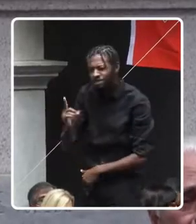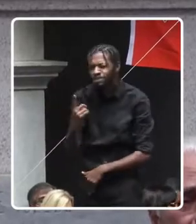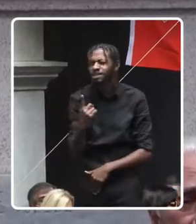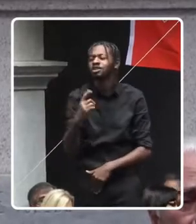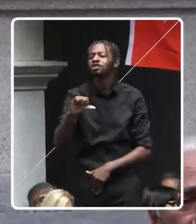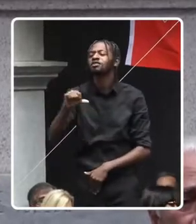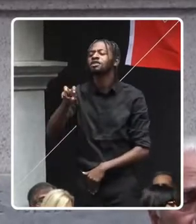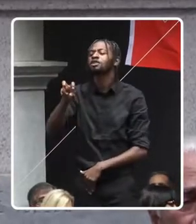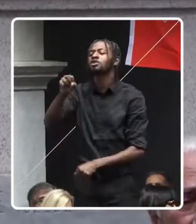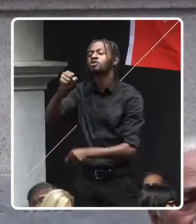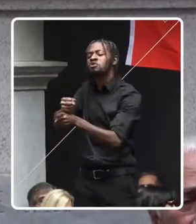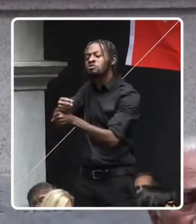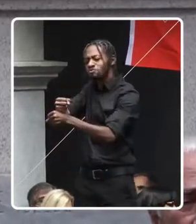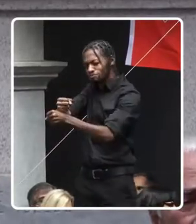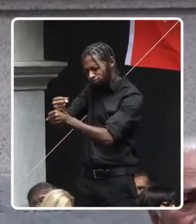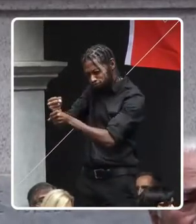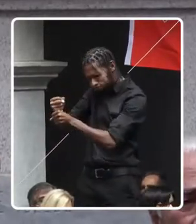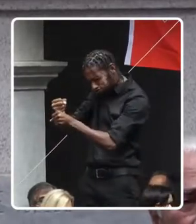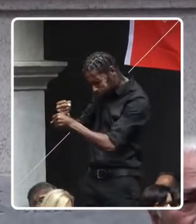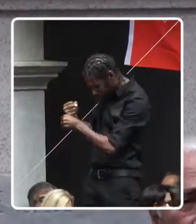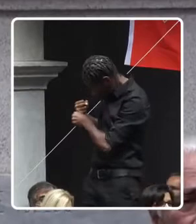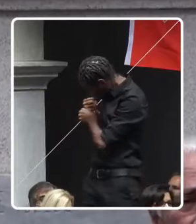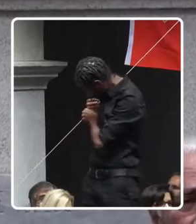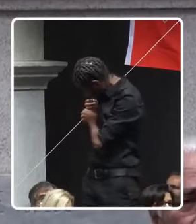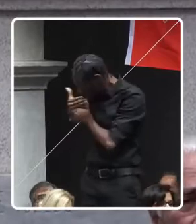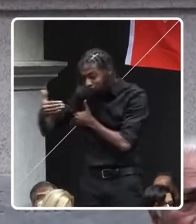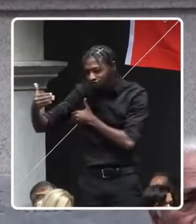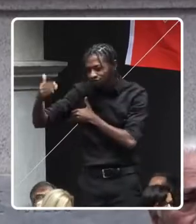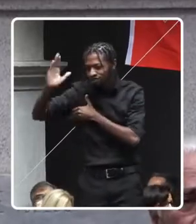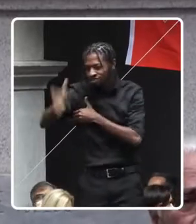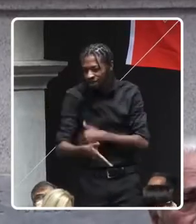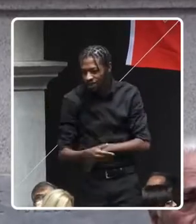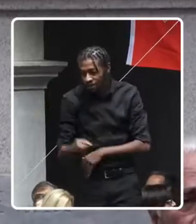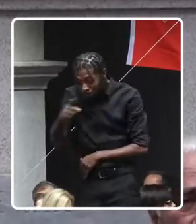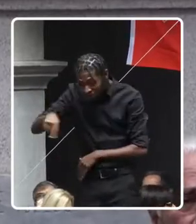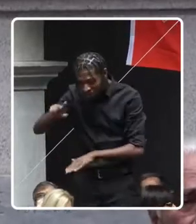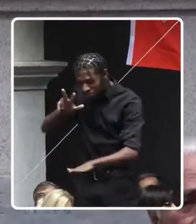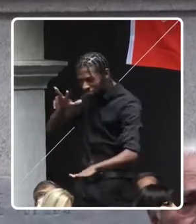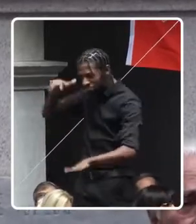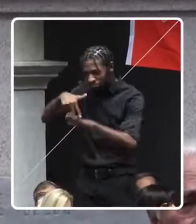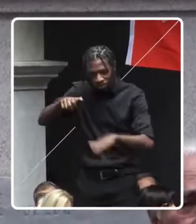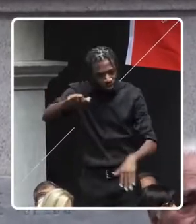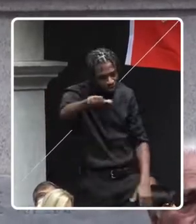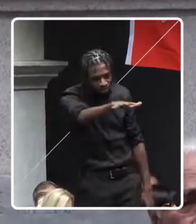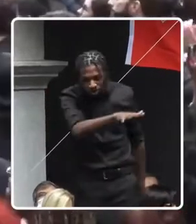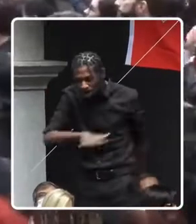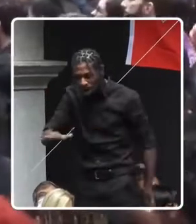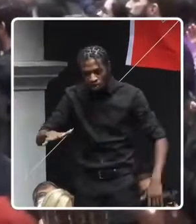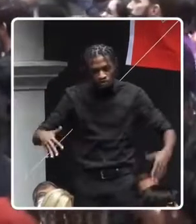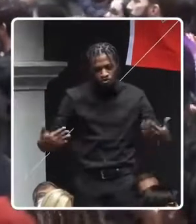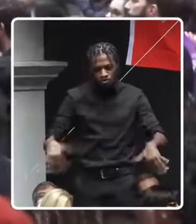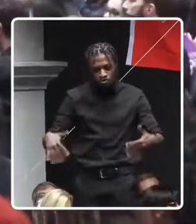195 anos. Vocês estão pisando um território sagrado.